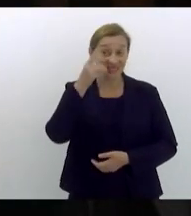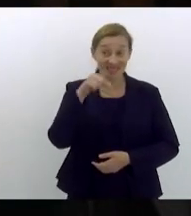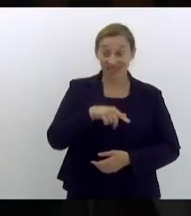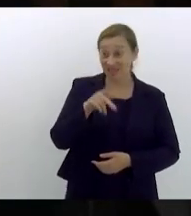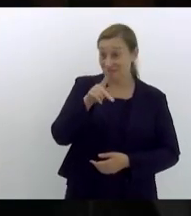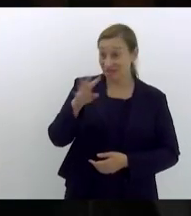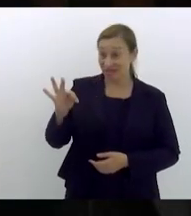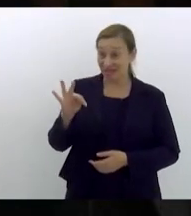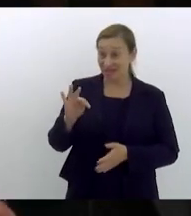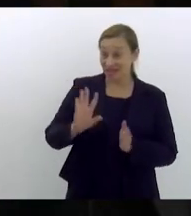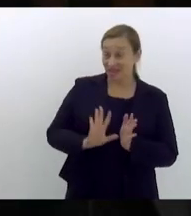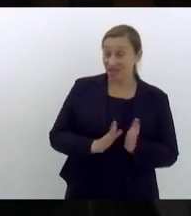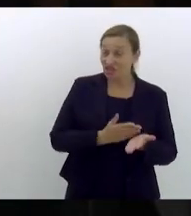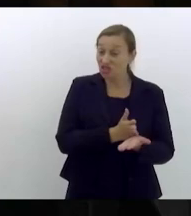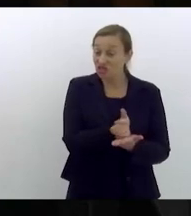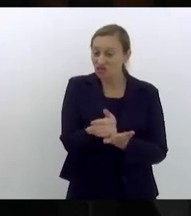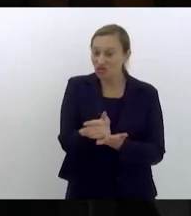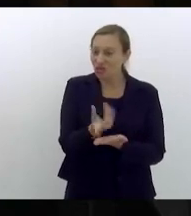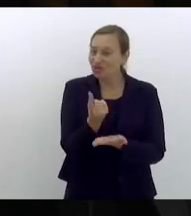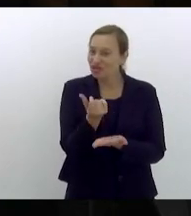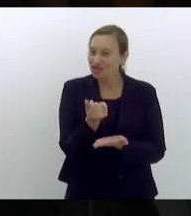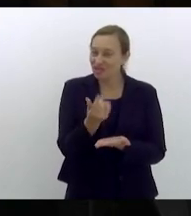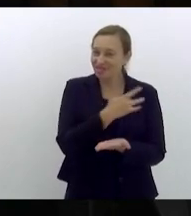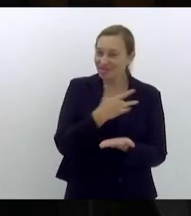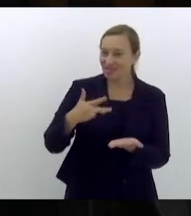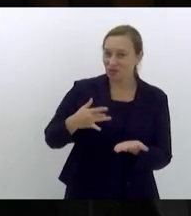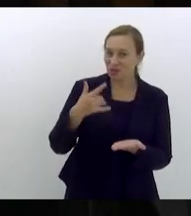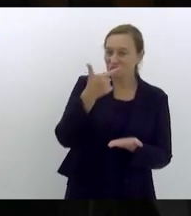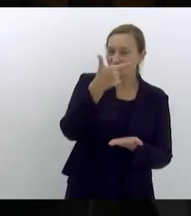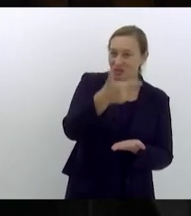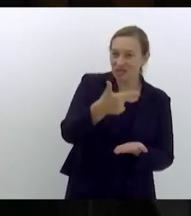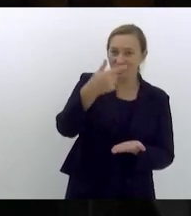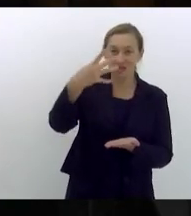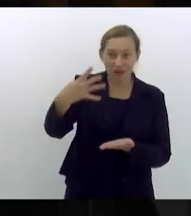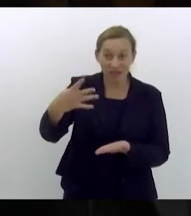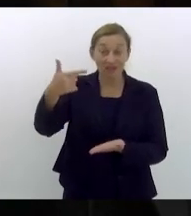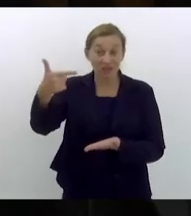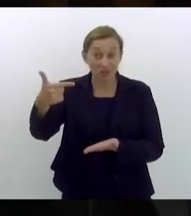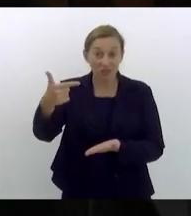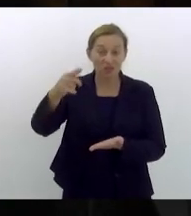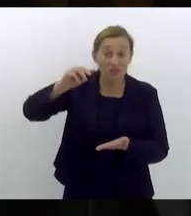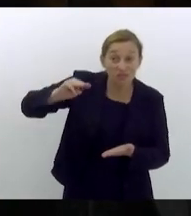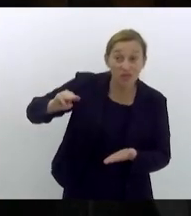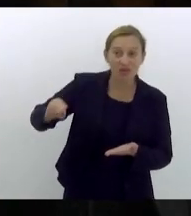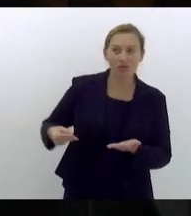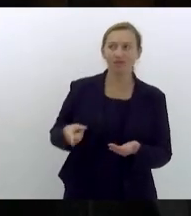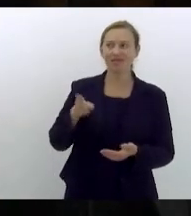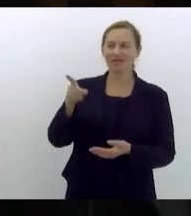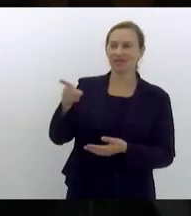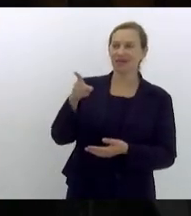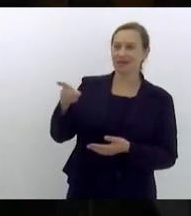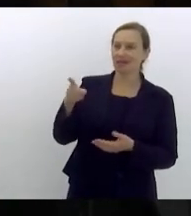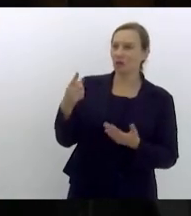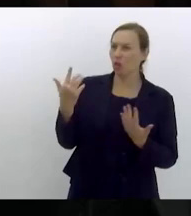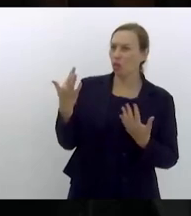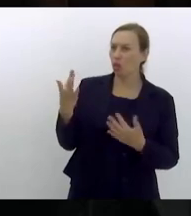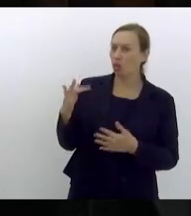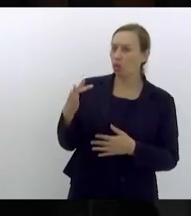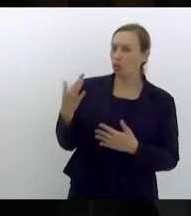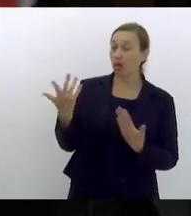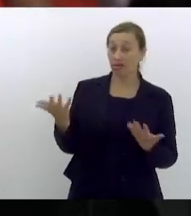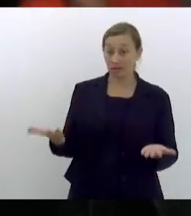PT que desviou da Saúde 242 bilhões nessa área o partido sempre foi a doença e não o remédio